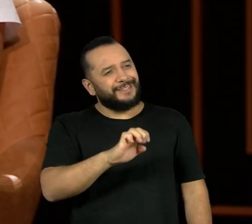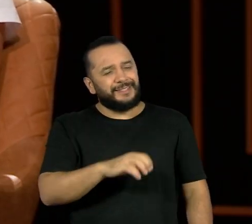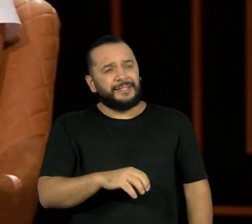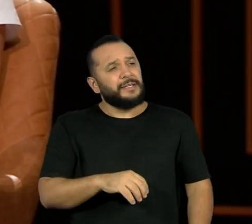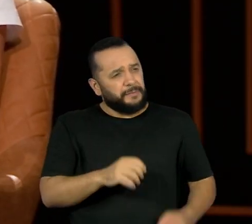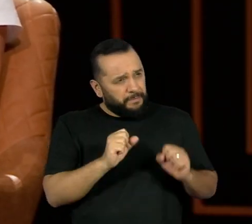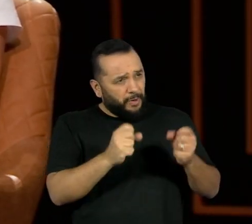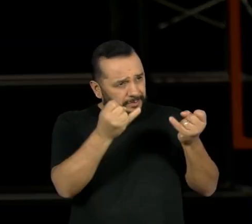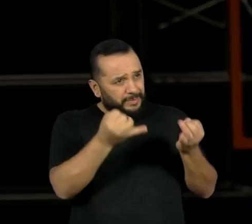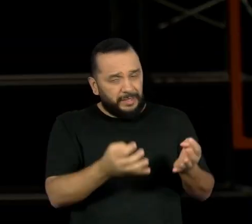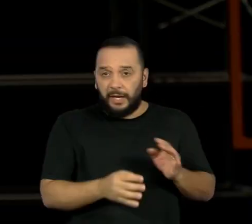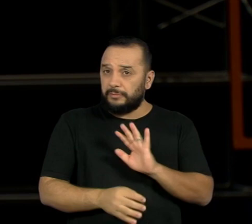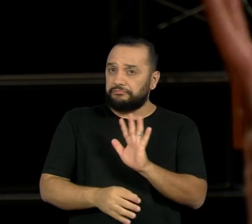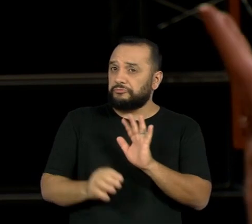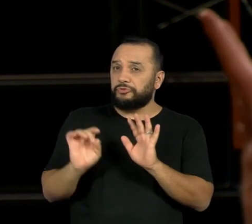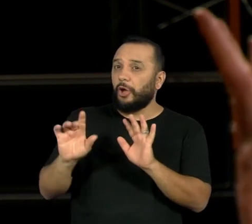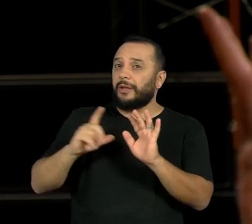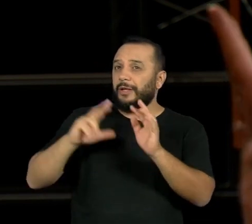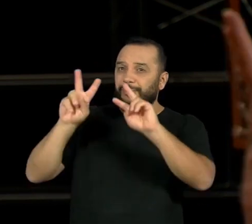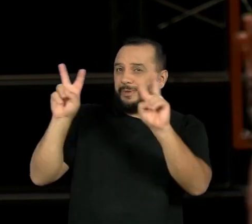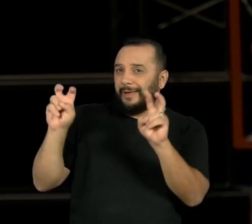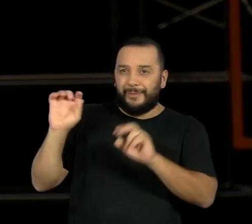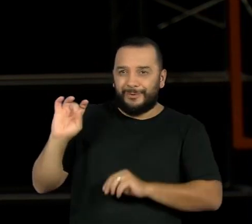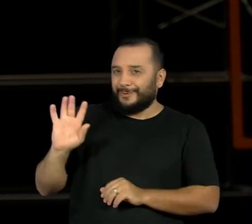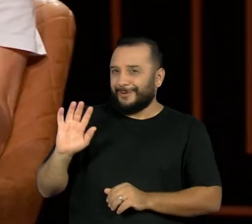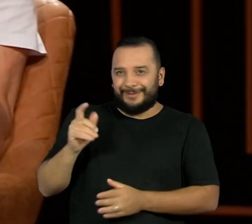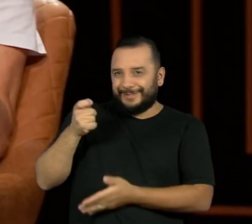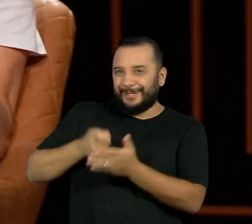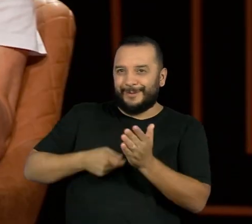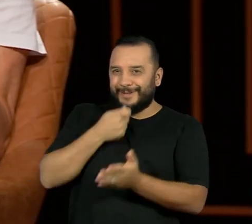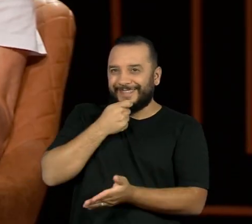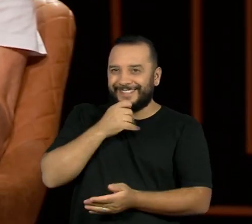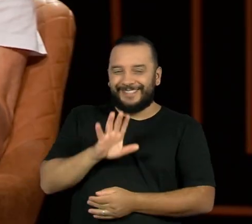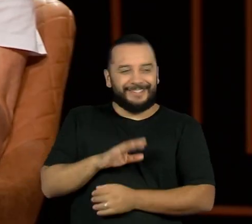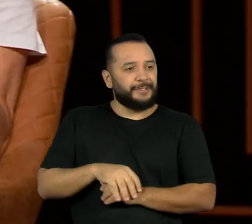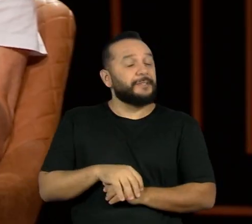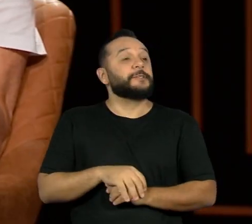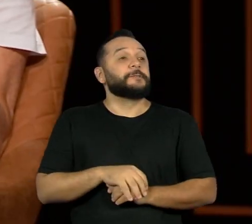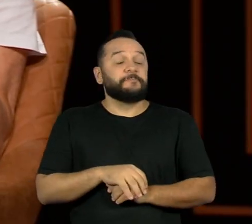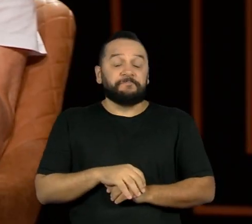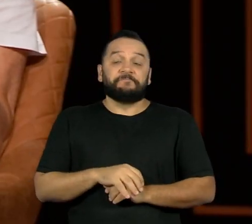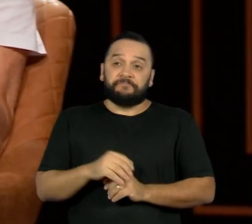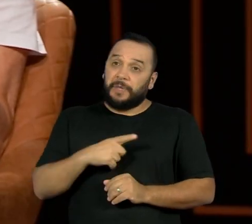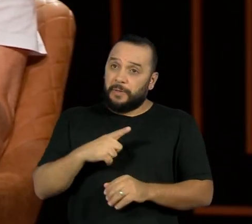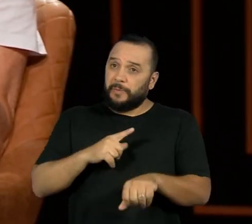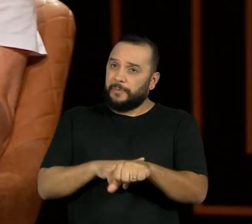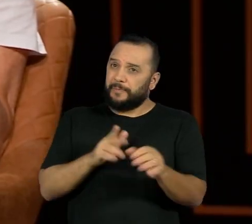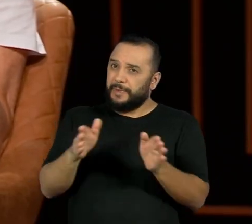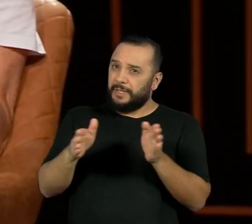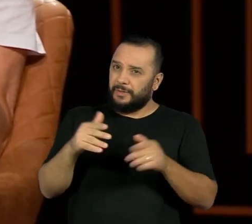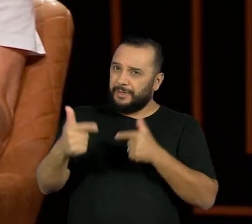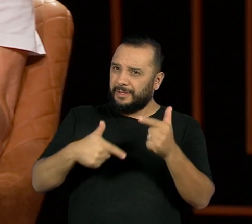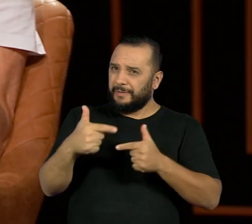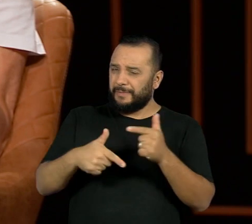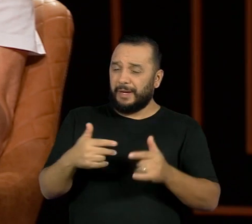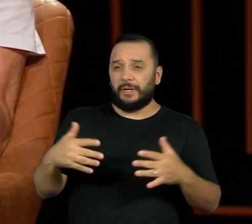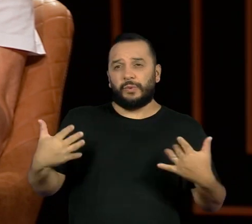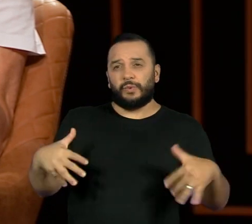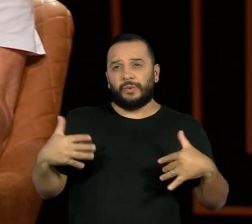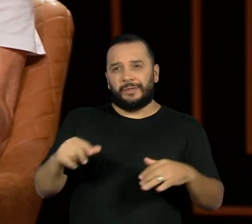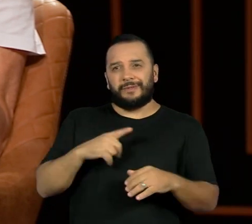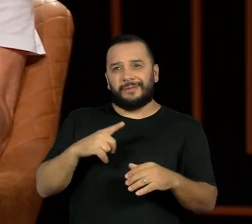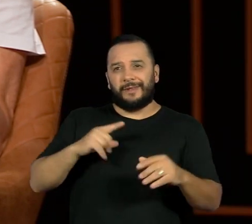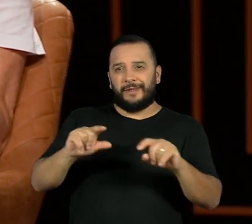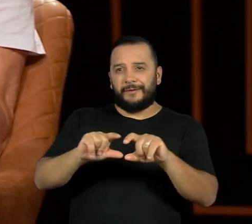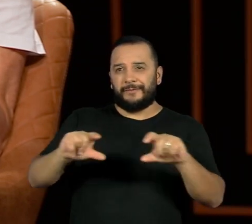Não, como agora eu estou passando por um período muito louco de trabalho, eu ouvi uma frase maravilhosa